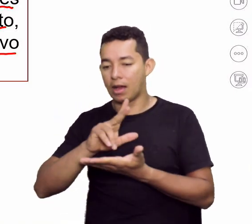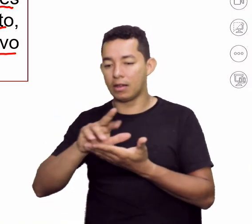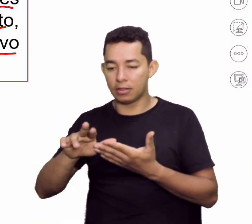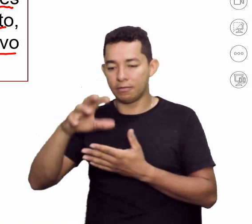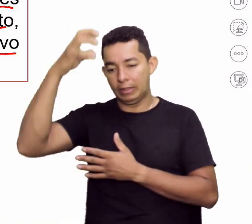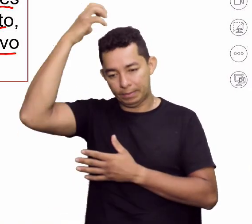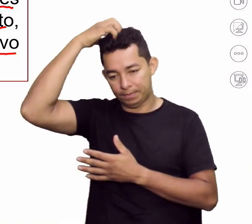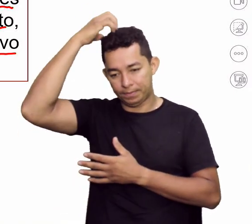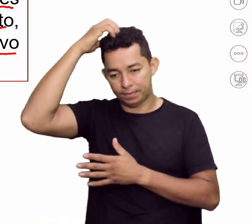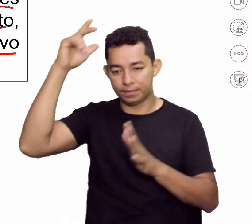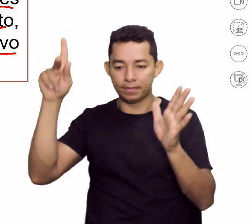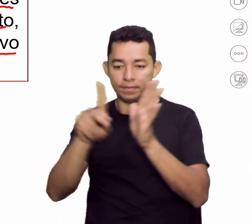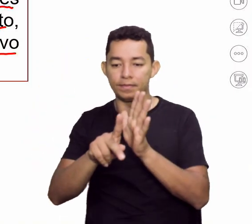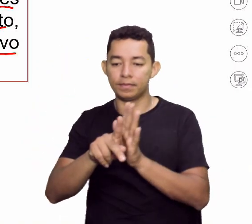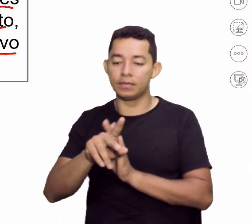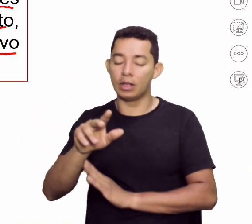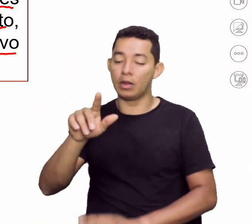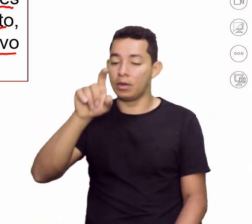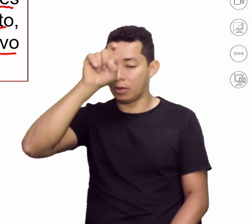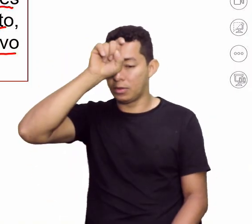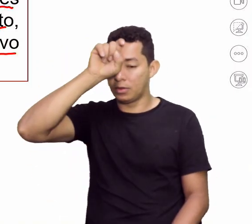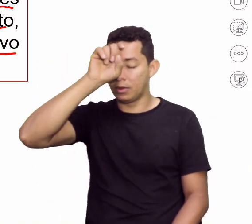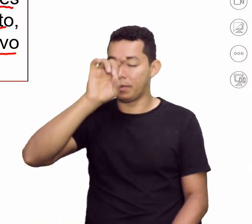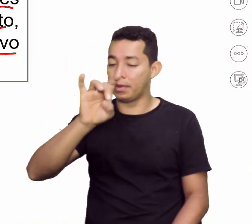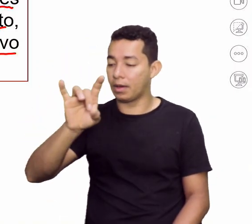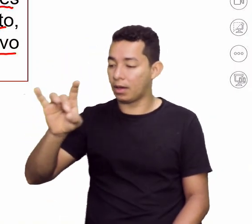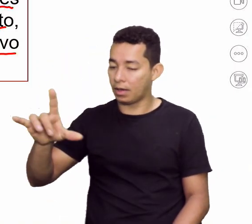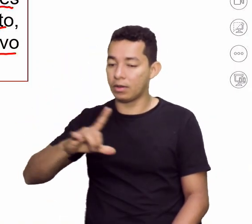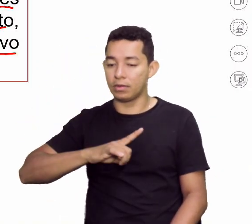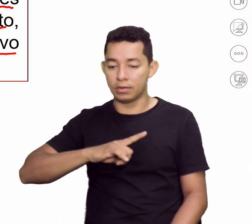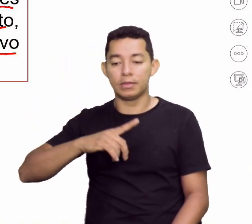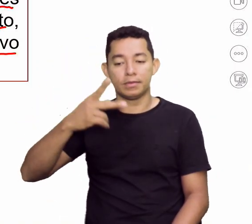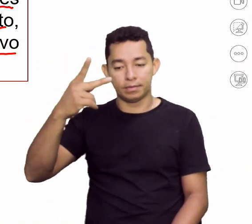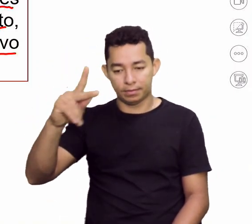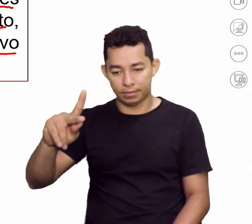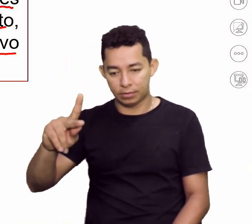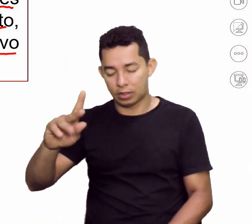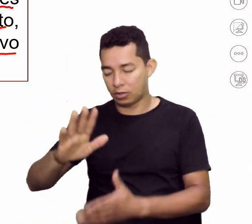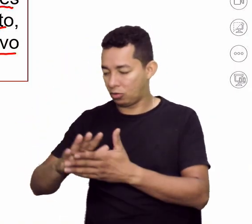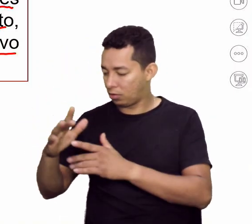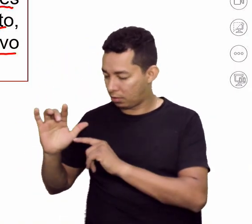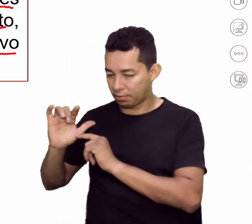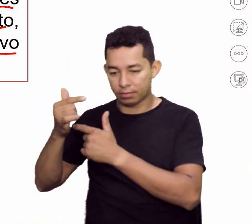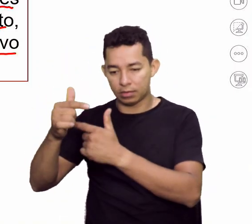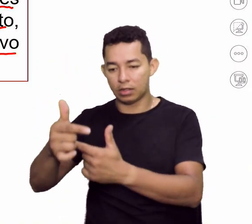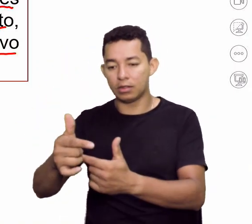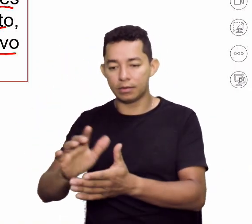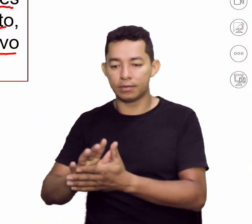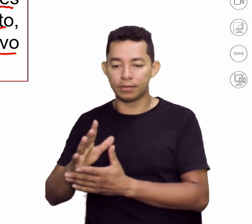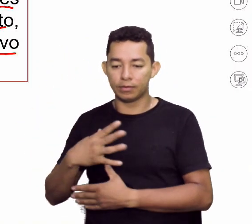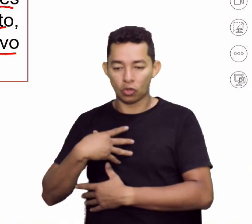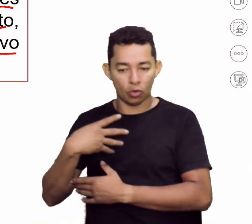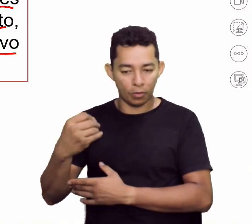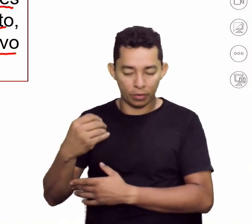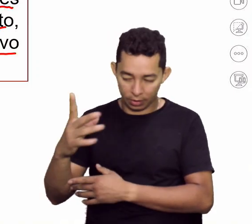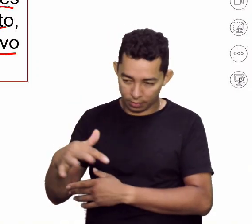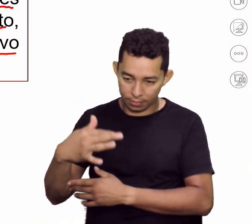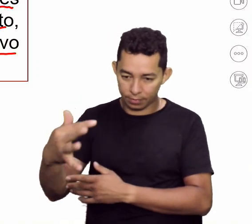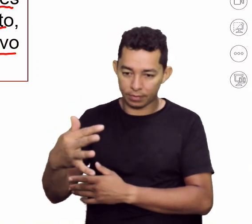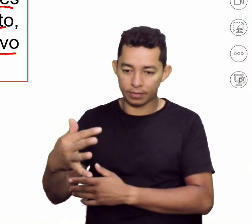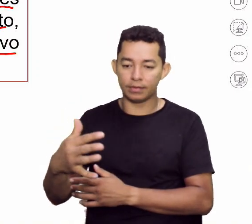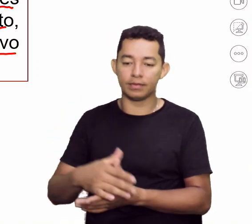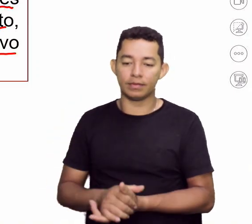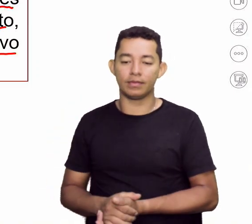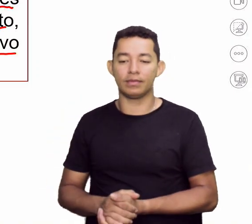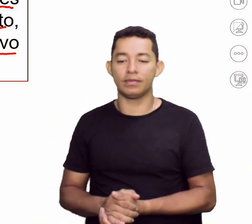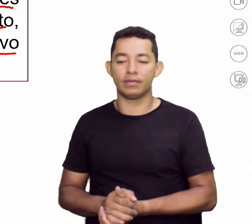governaram o Egito, cada um teve uma sucessão, né? O filho sucedia